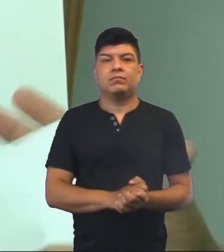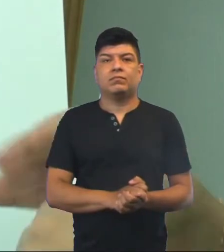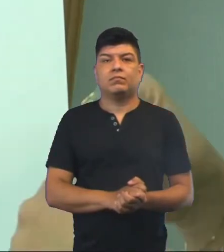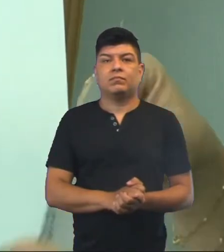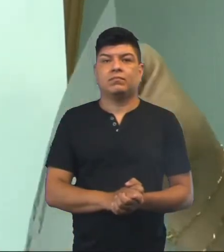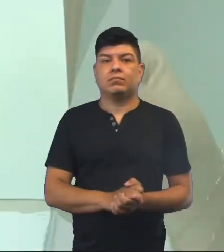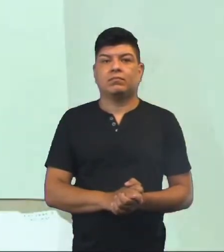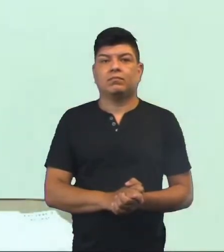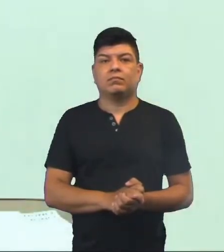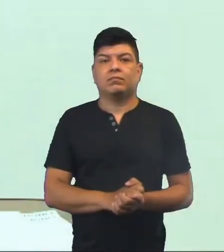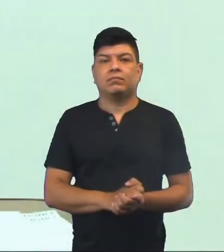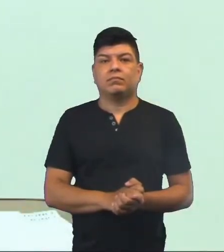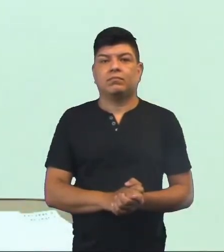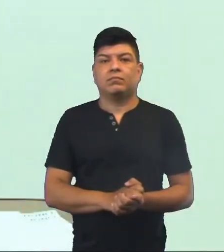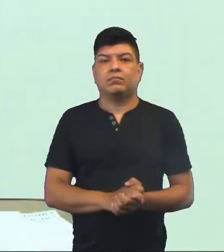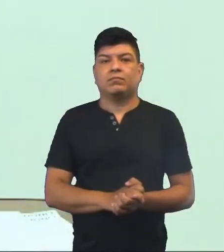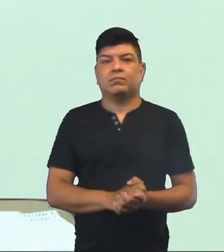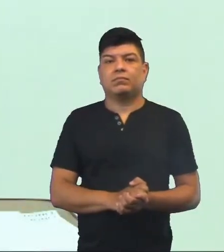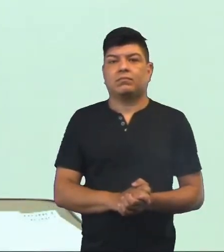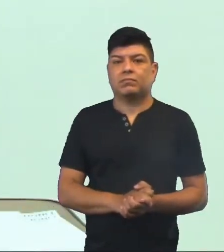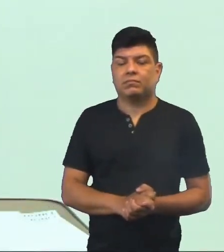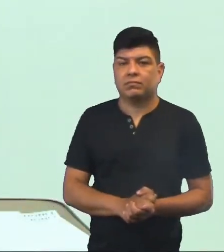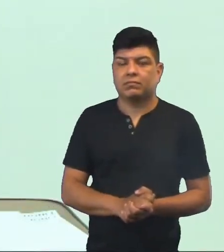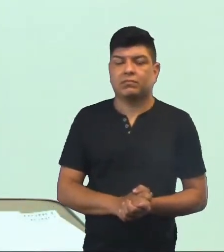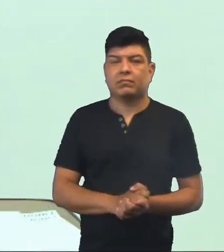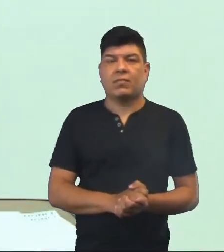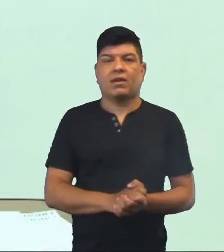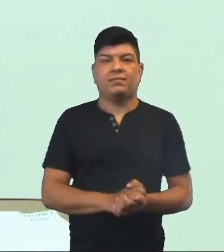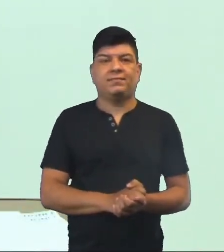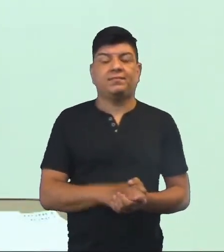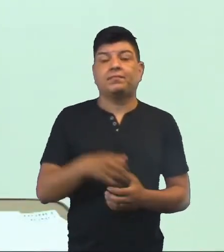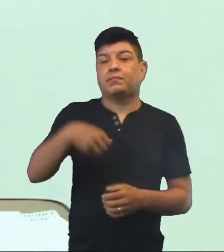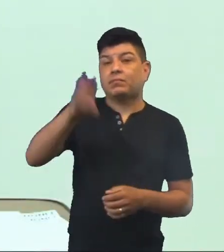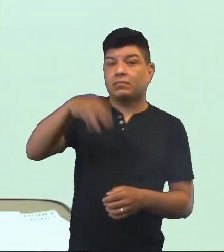Vamos lá. Com quem devemos usar?